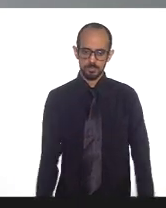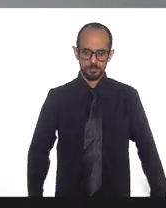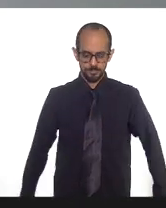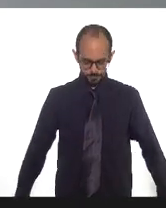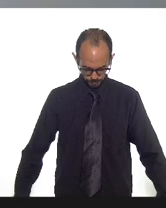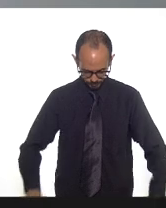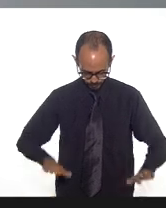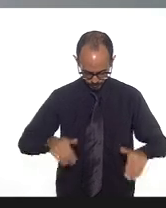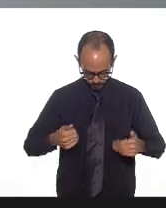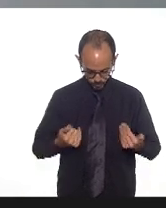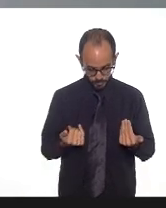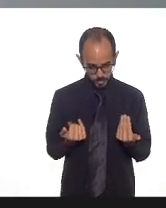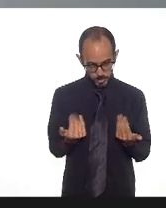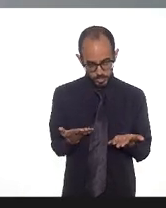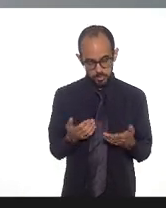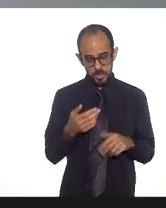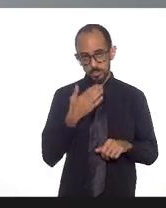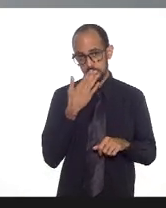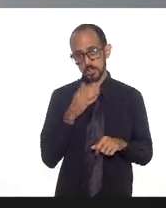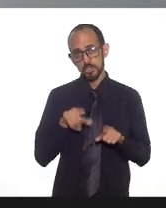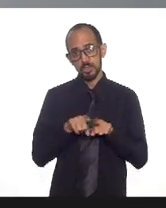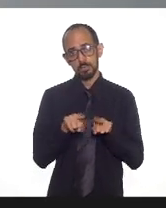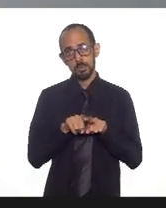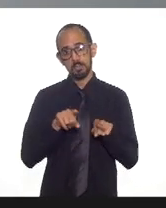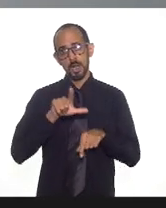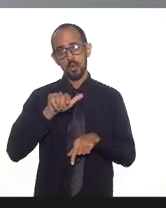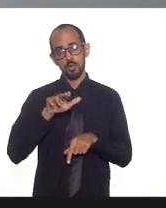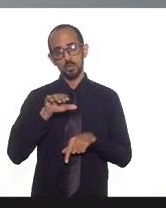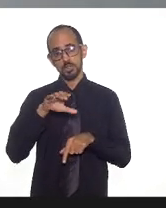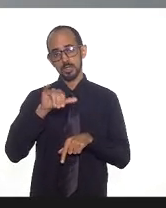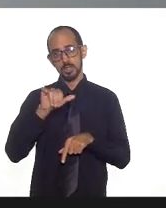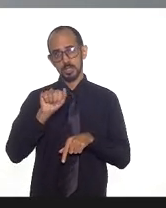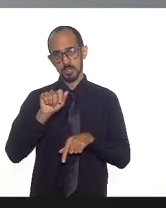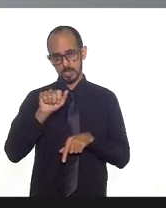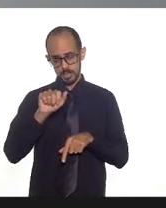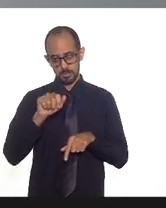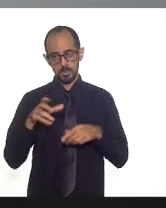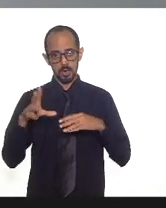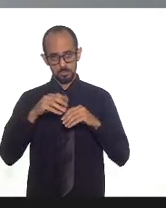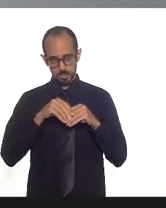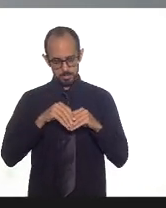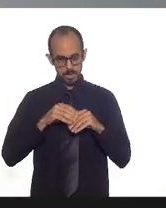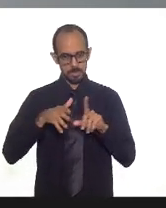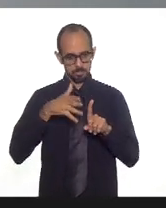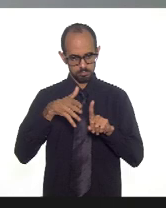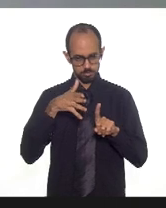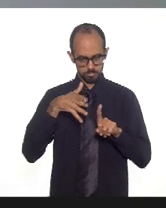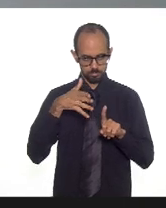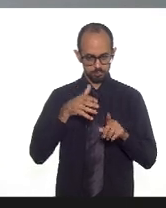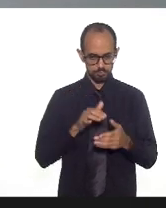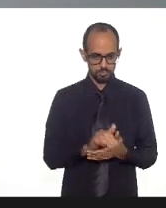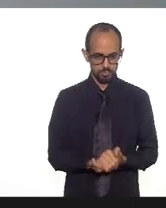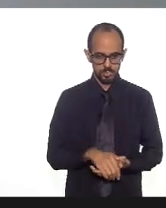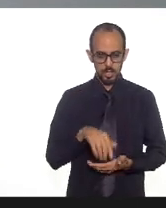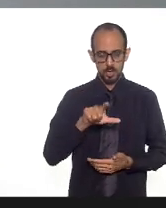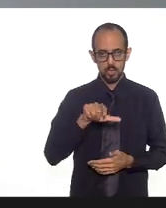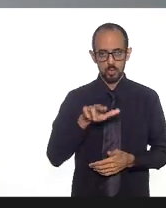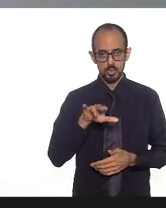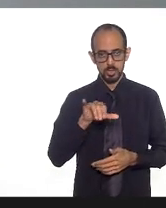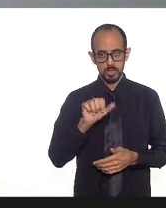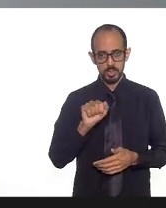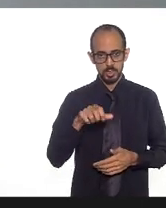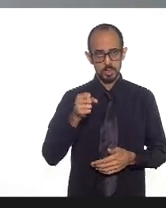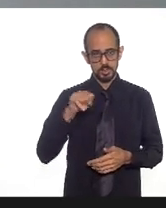para Lucília, porque ela fazer alguns acréscimos para mim não tomar muito tempo. Então, se a Lucília, não sei se a Lucília